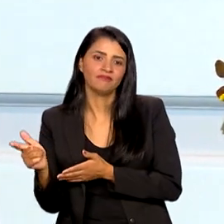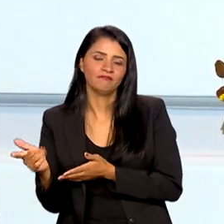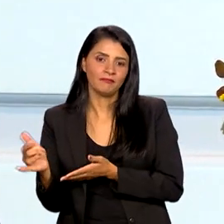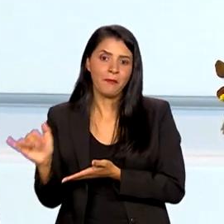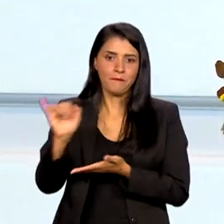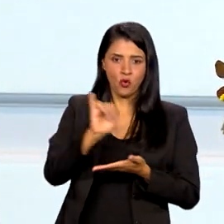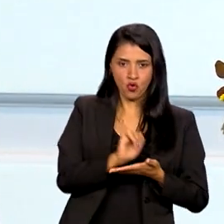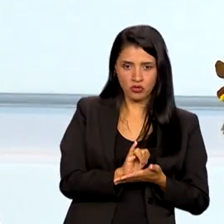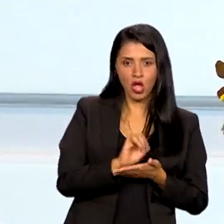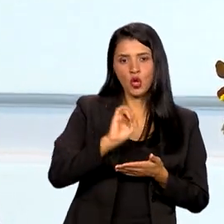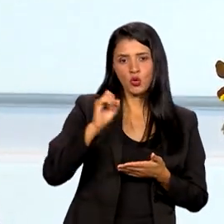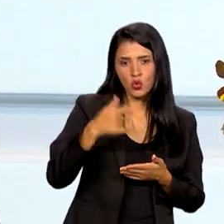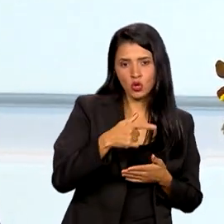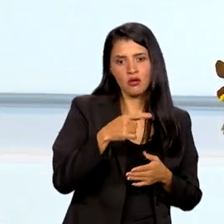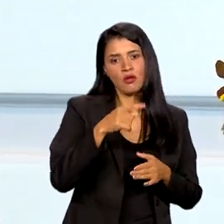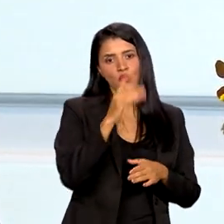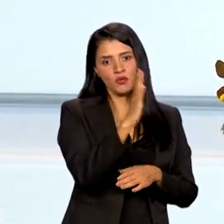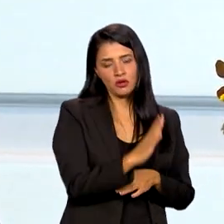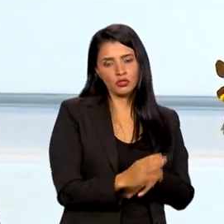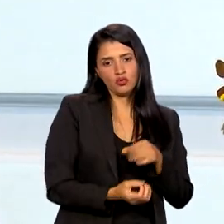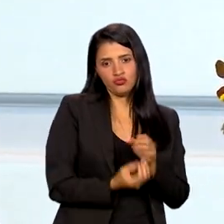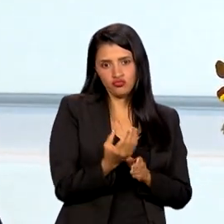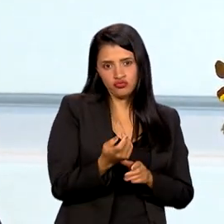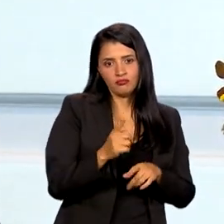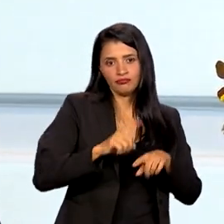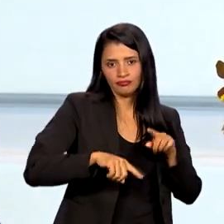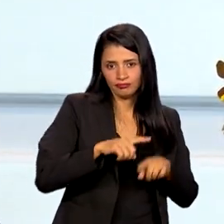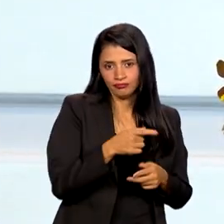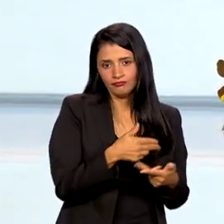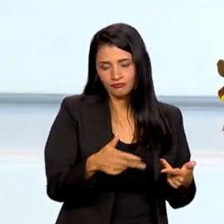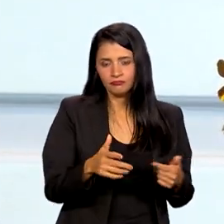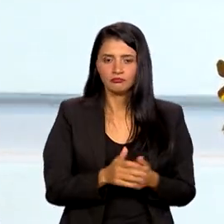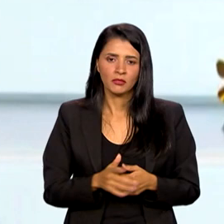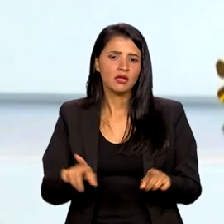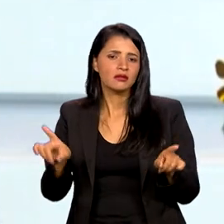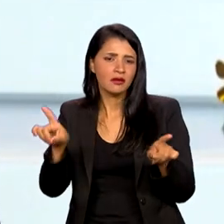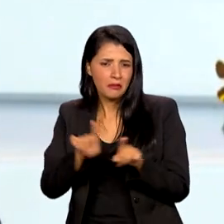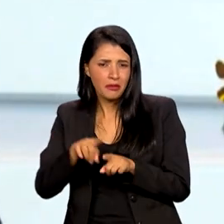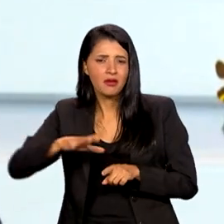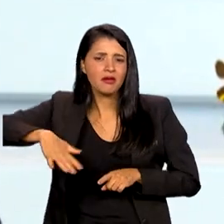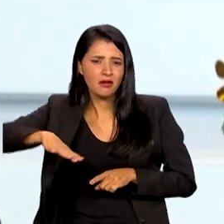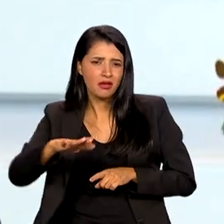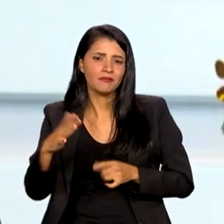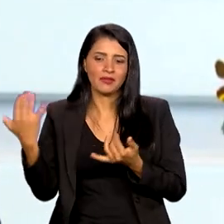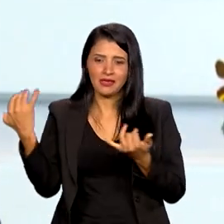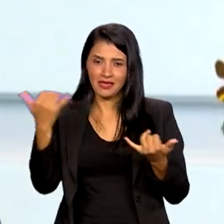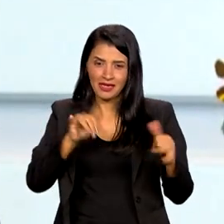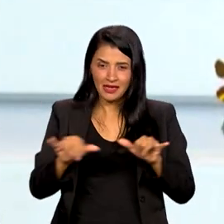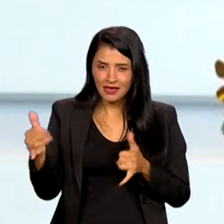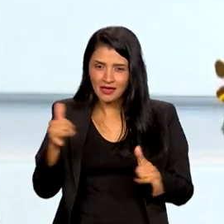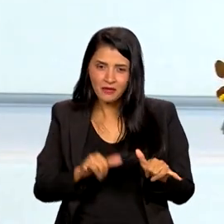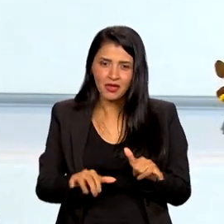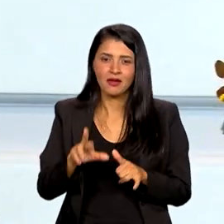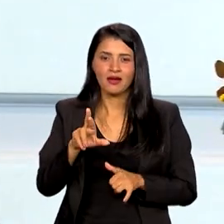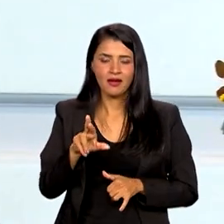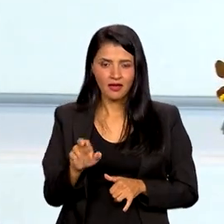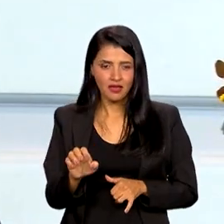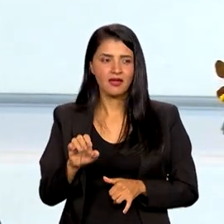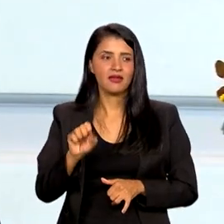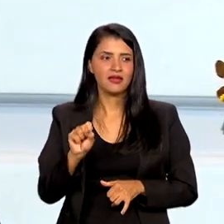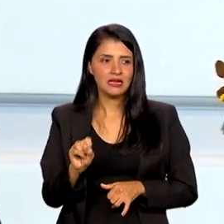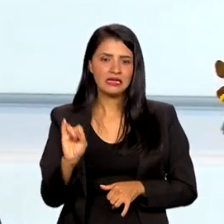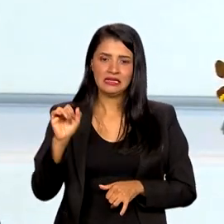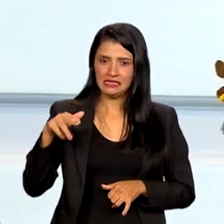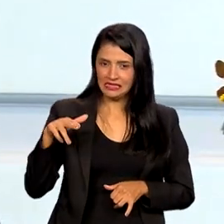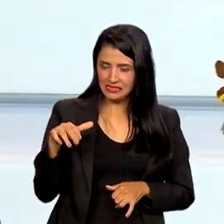Precisamos retomar. Isso aconteceu também no setor de resinas químicas, né? Essencial para a indústria de plásticos. Nós